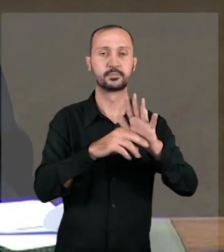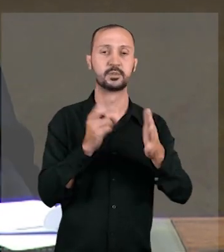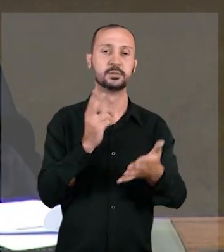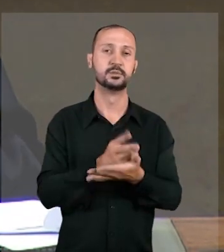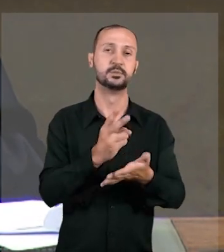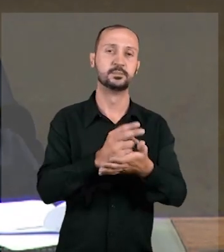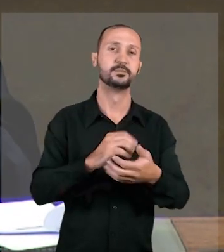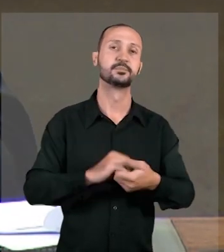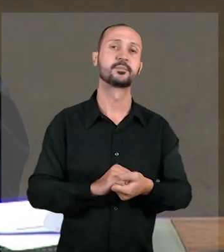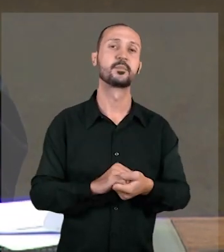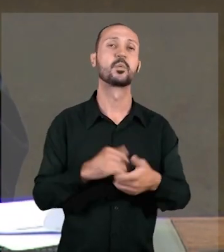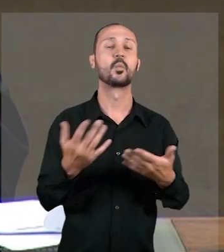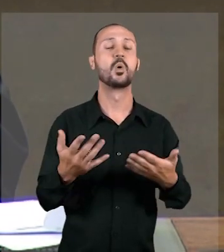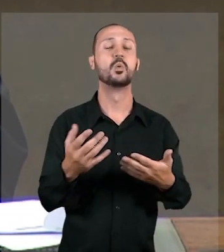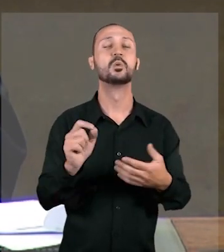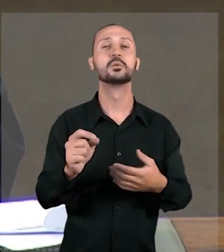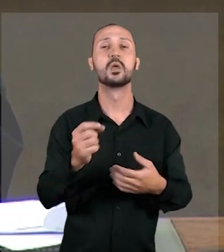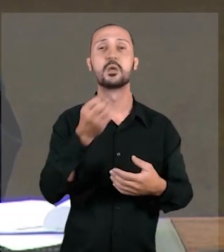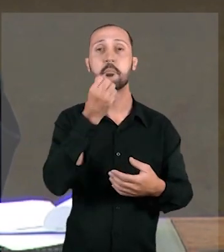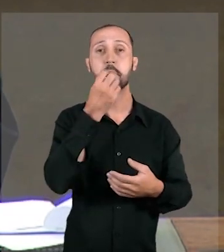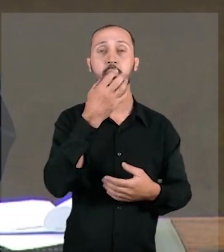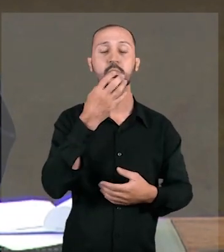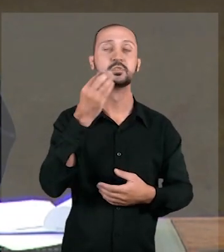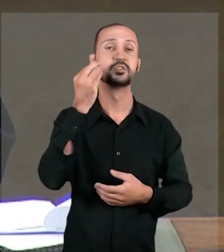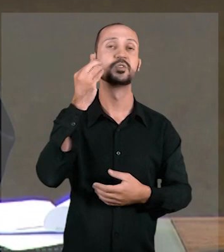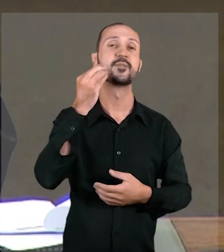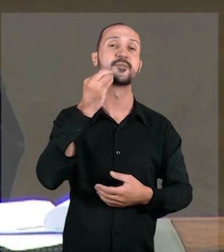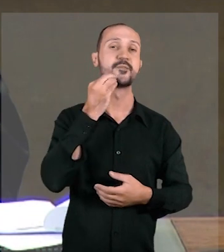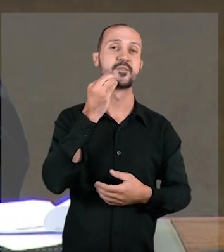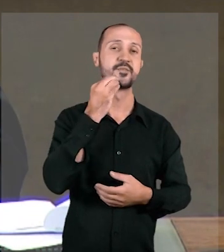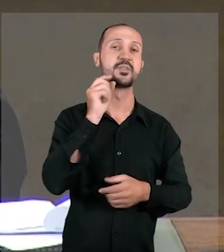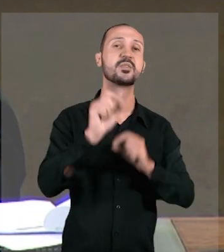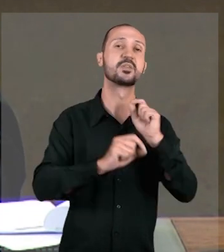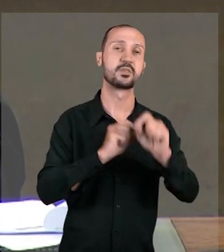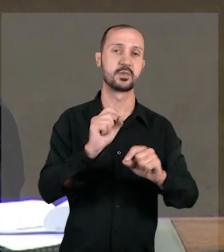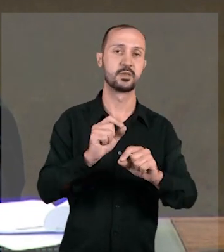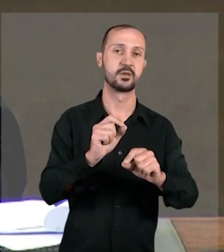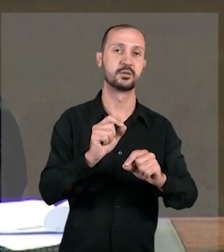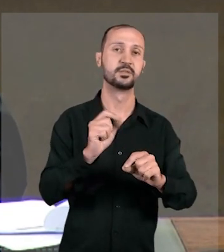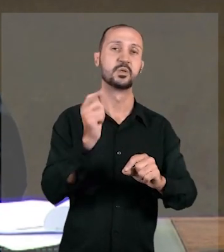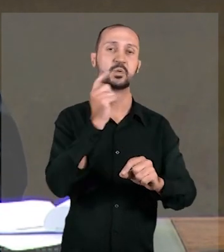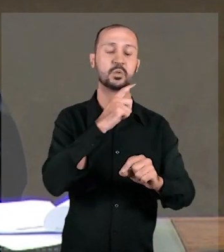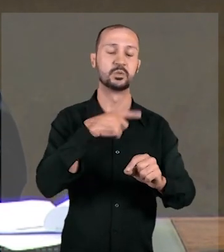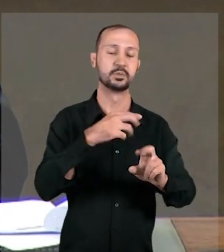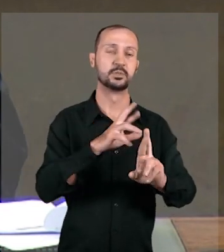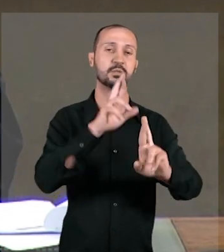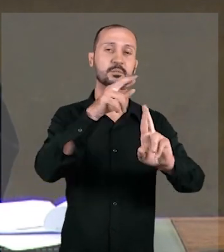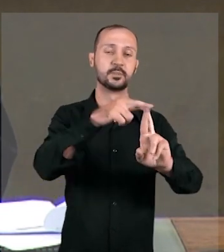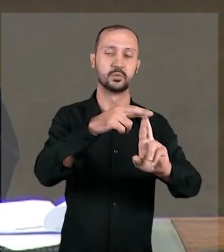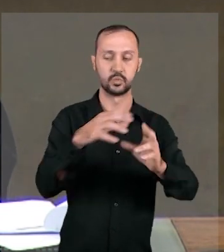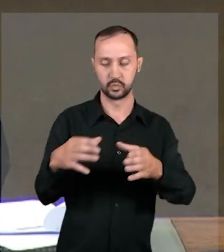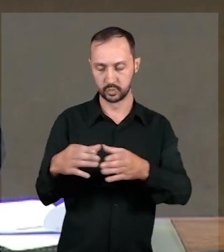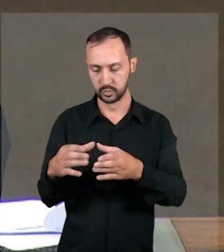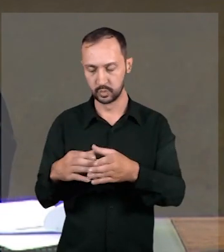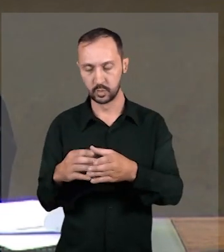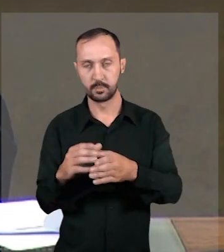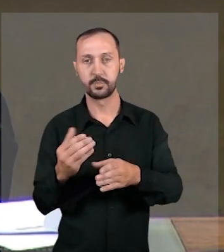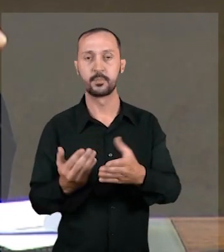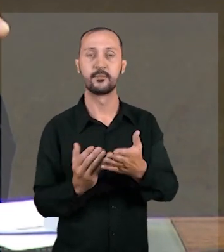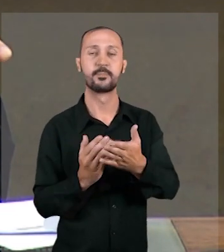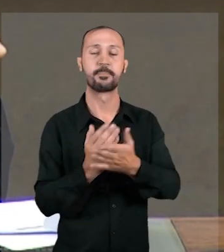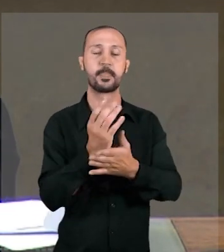a lista. A vantagem desse voto no partido é que você permite a representação das minorias, que no